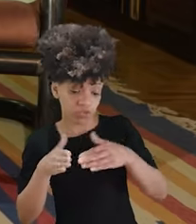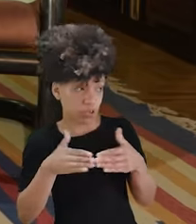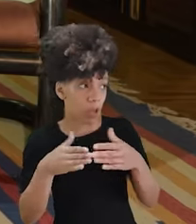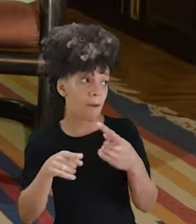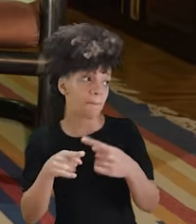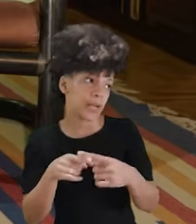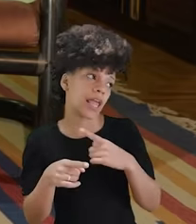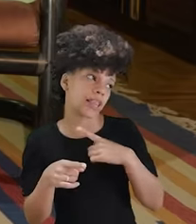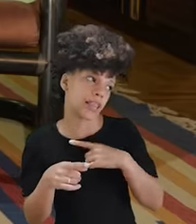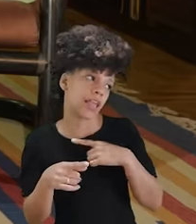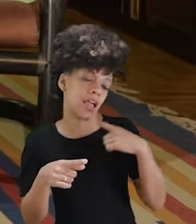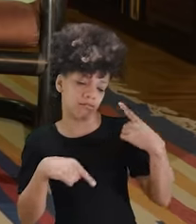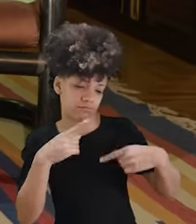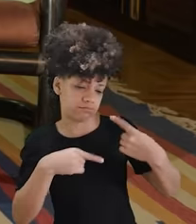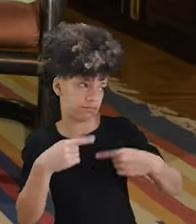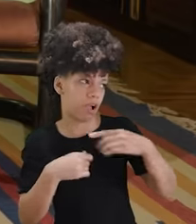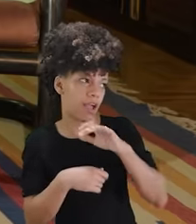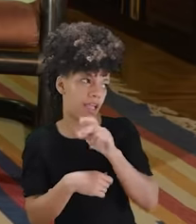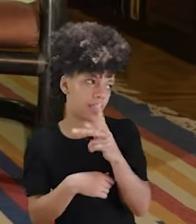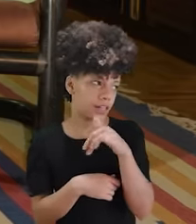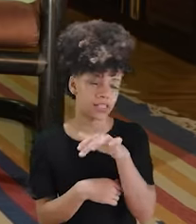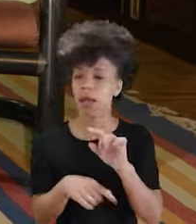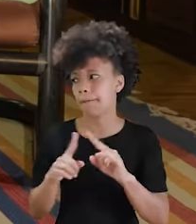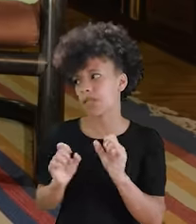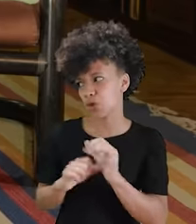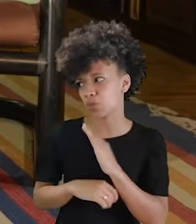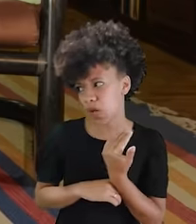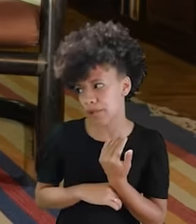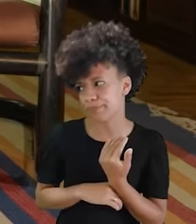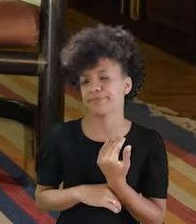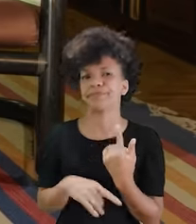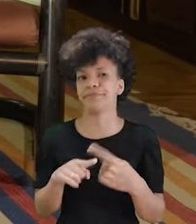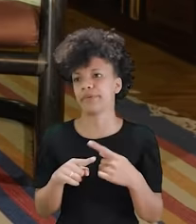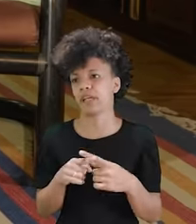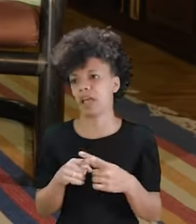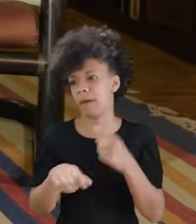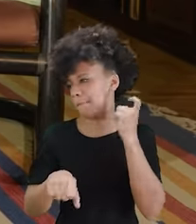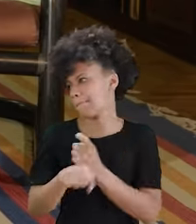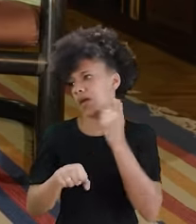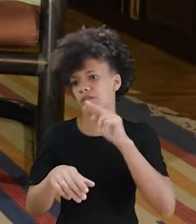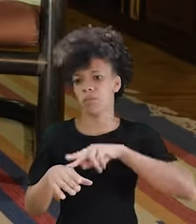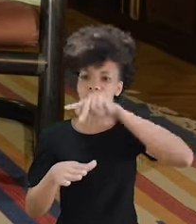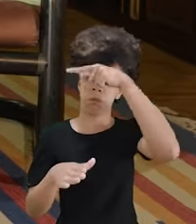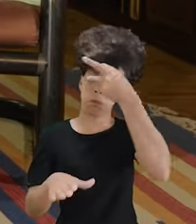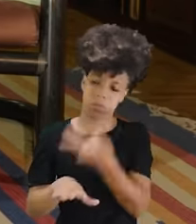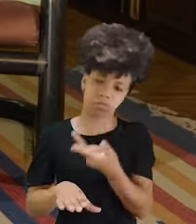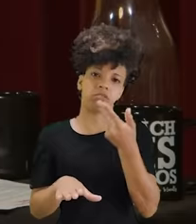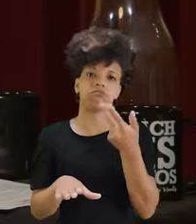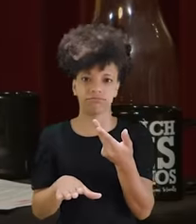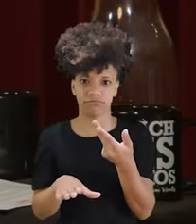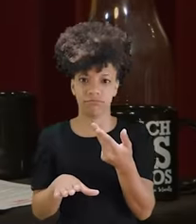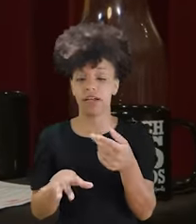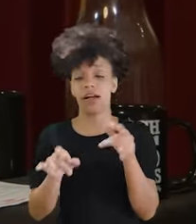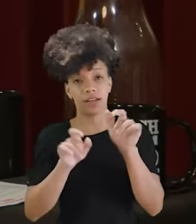porque é uma pedra né vou aí na água de uma altura suas tem que se ligar é mais 100 metros alguns aves uma coisa